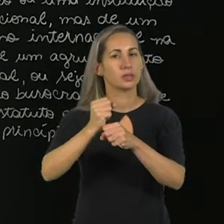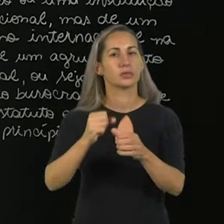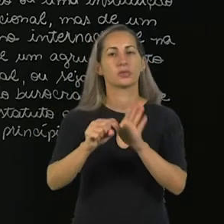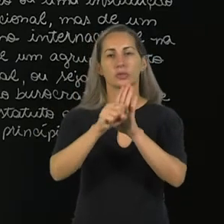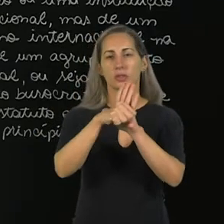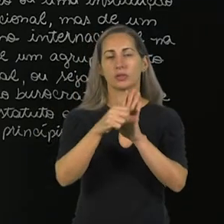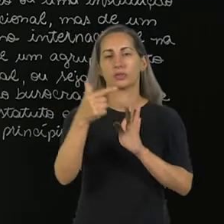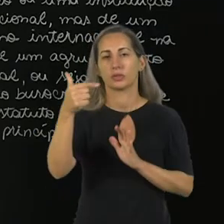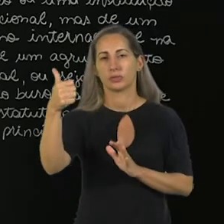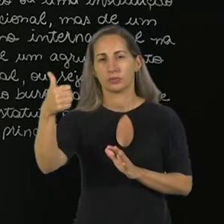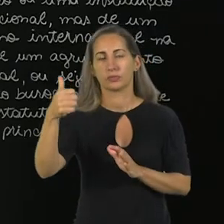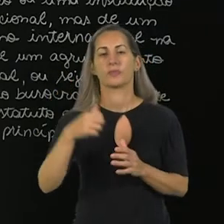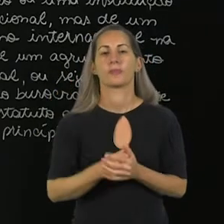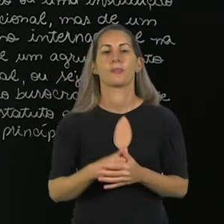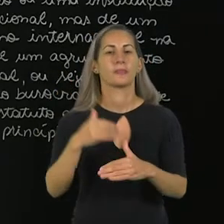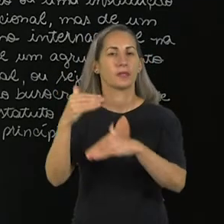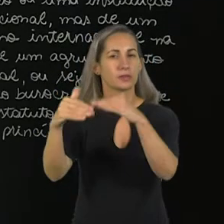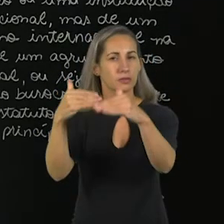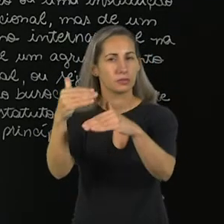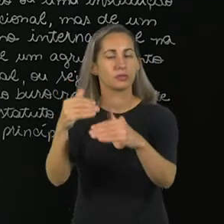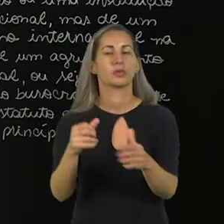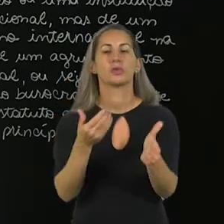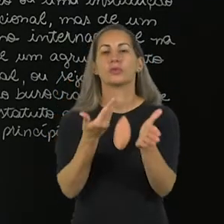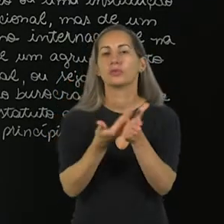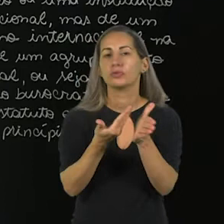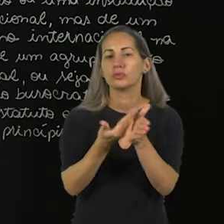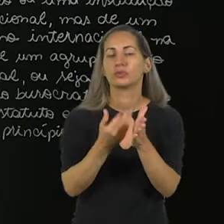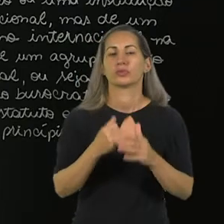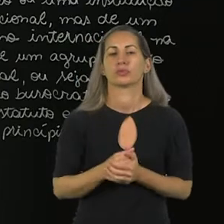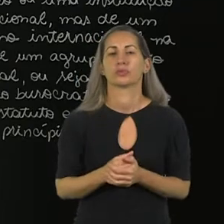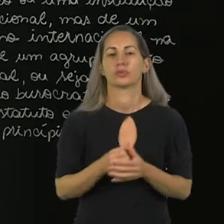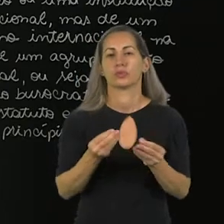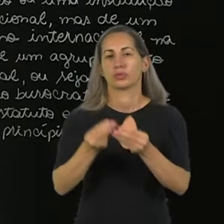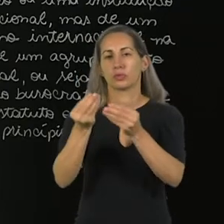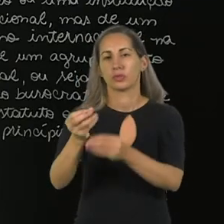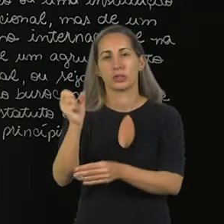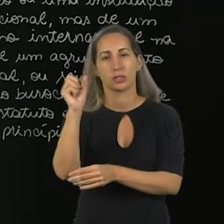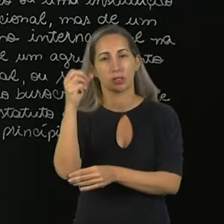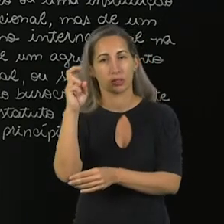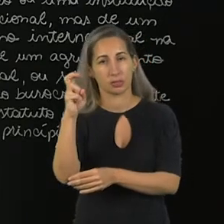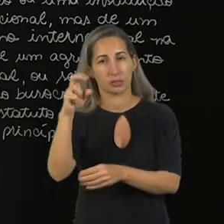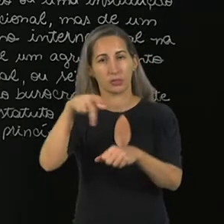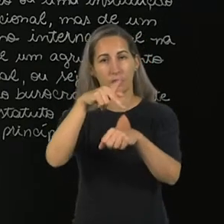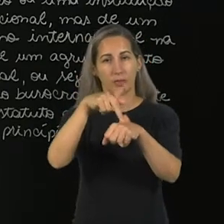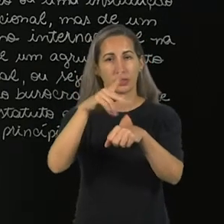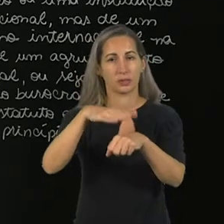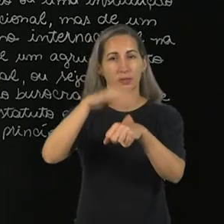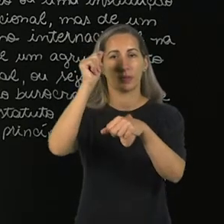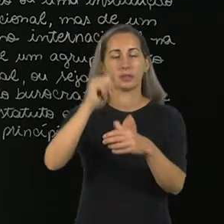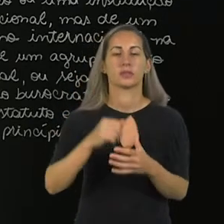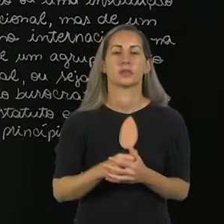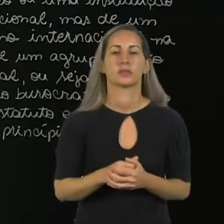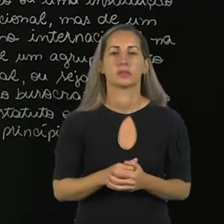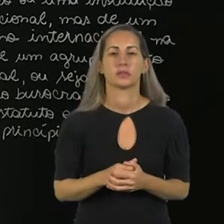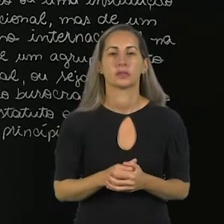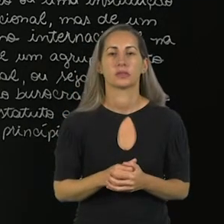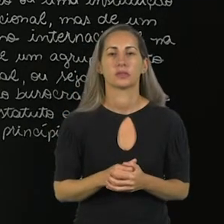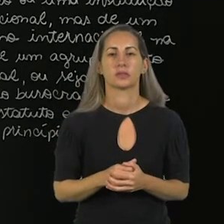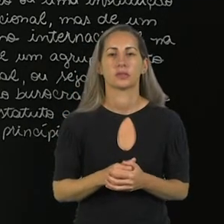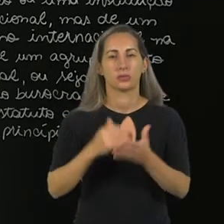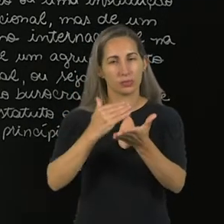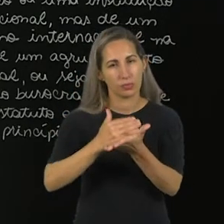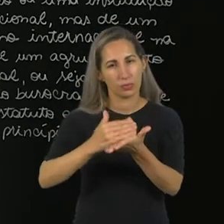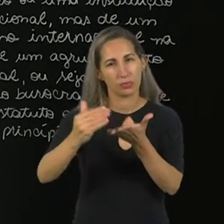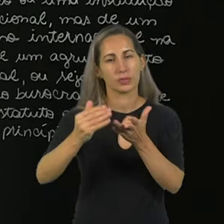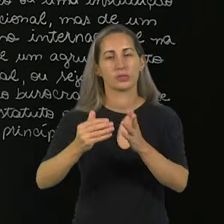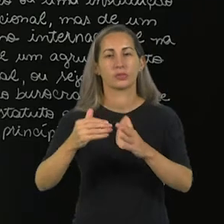século XXI, ele desenvolve um estudo do qual coloca esses 5 países como os países que seriam os motores